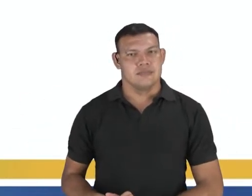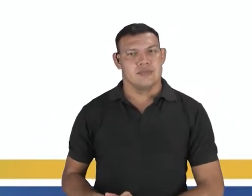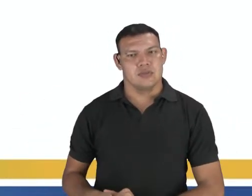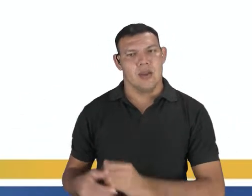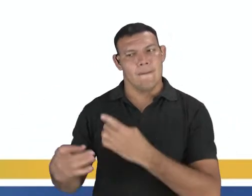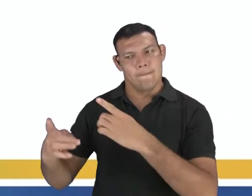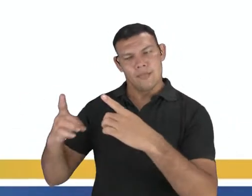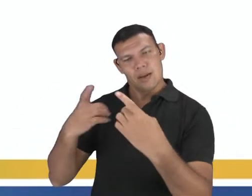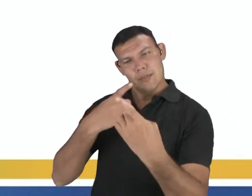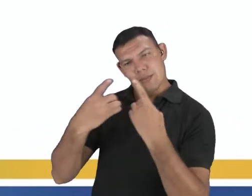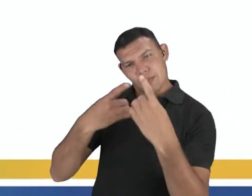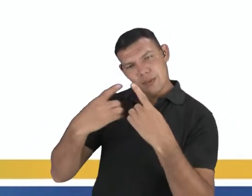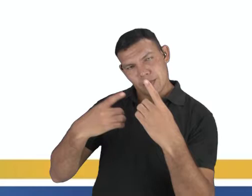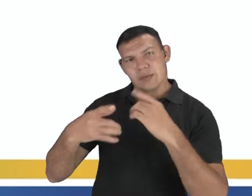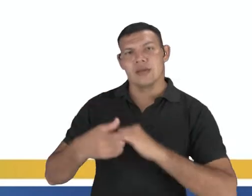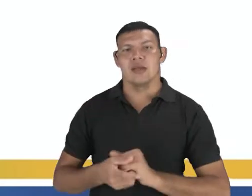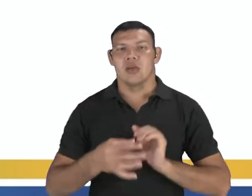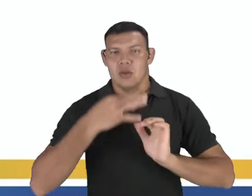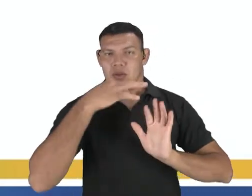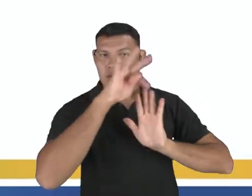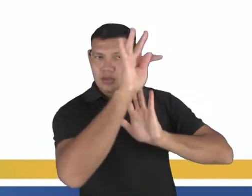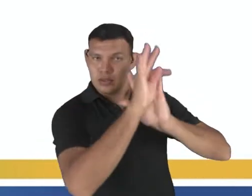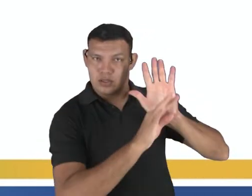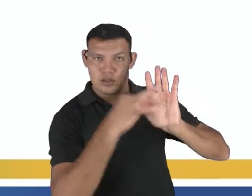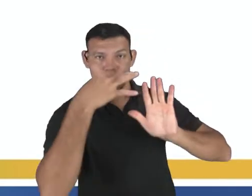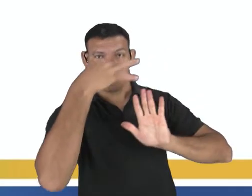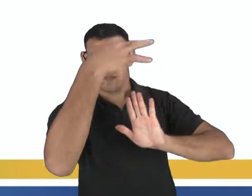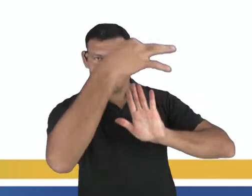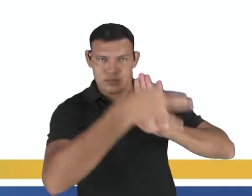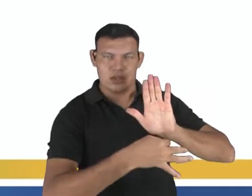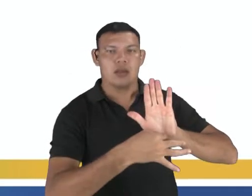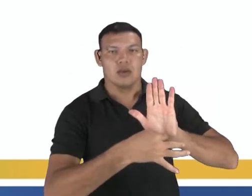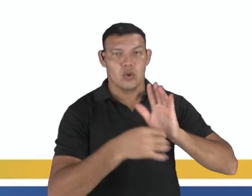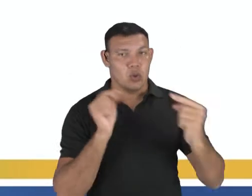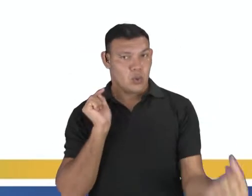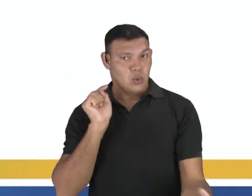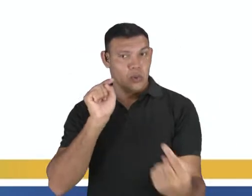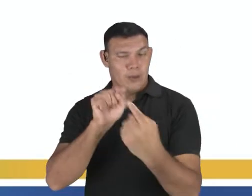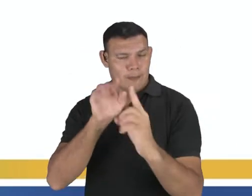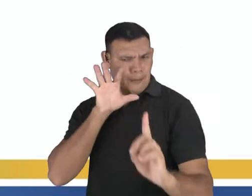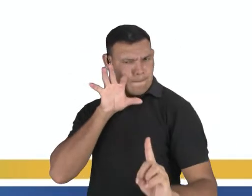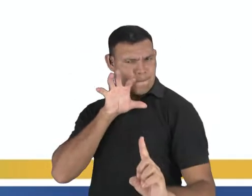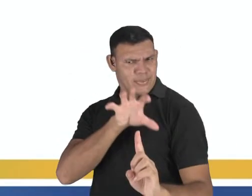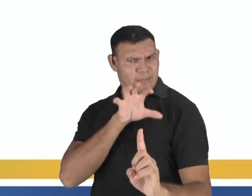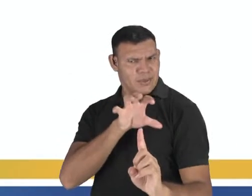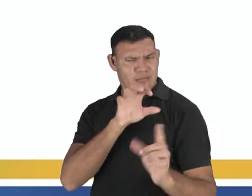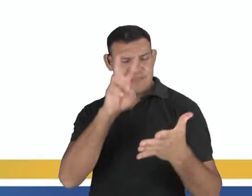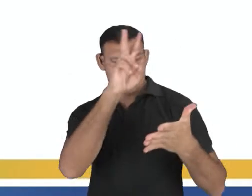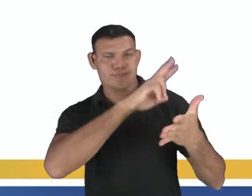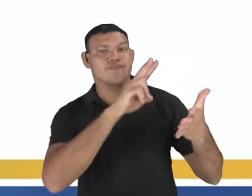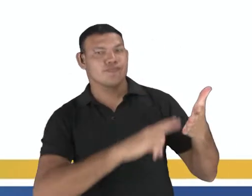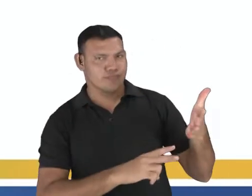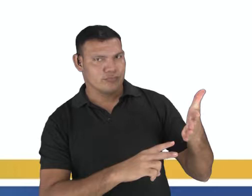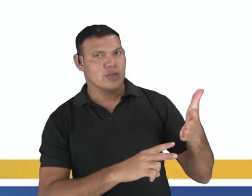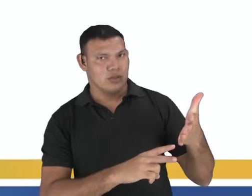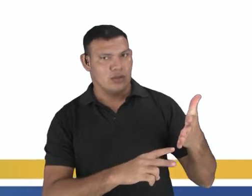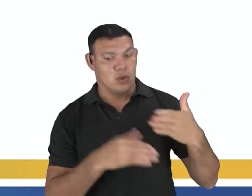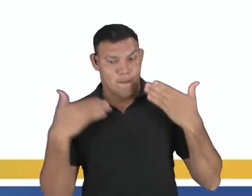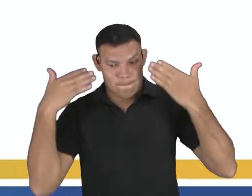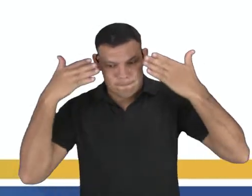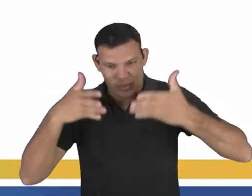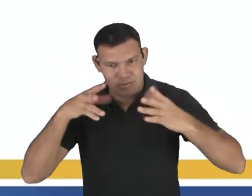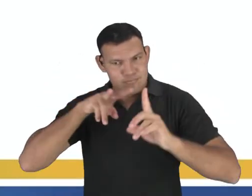brigar, o texto argumentativo vai ter como objetivo persuadir, convencer o leitor sobre um